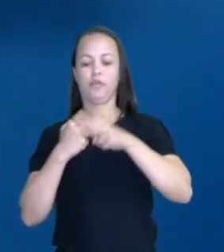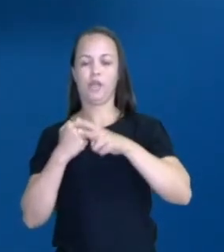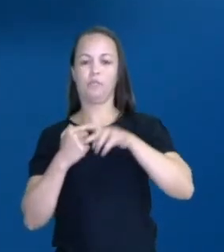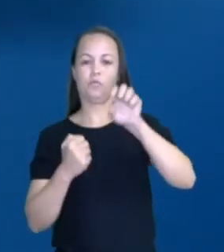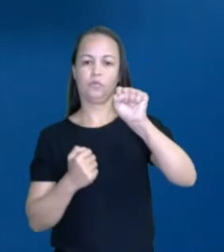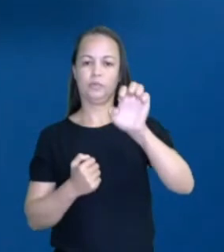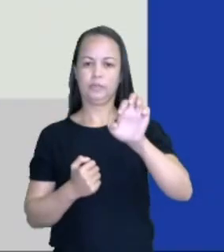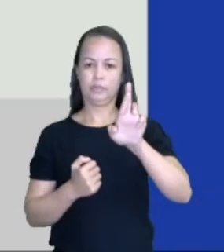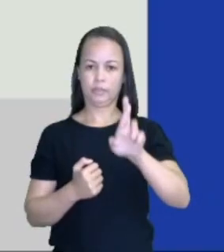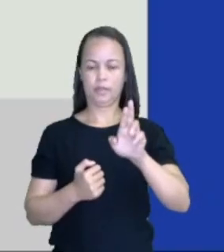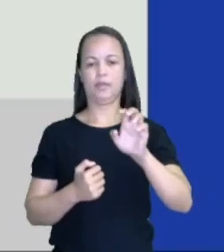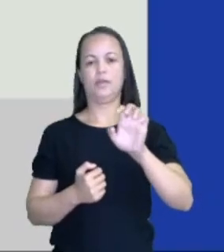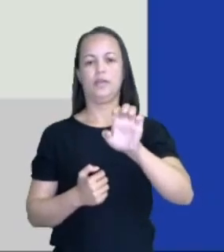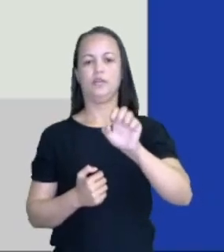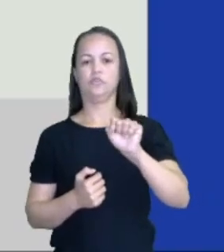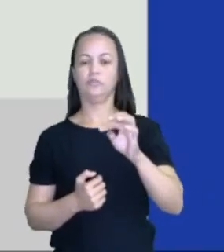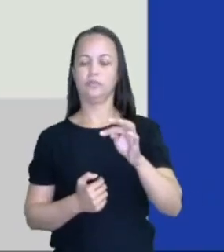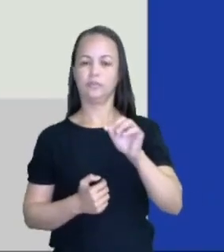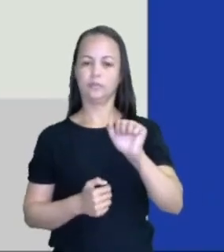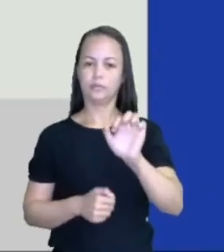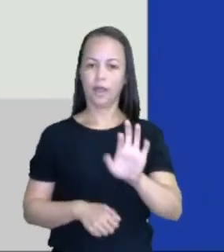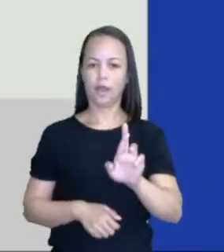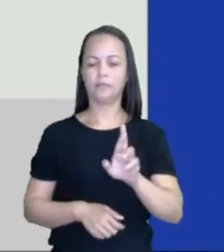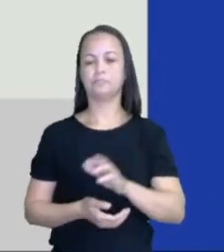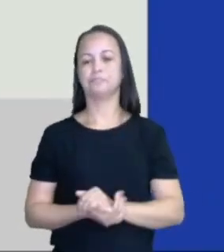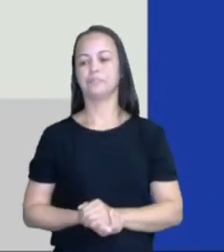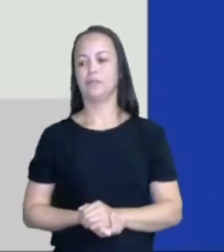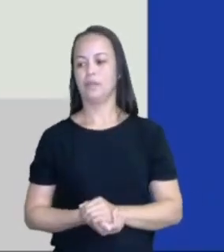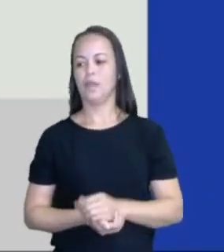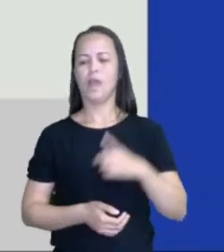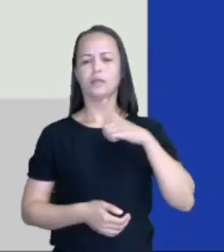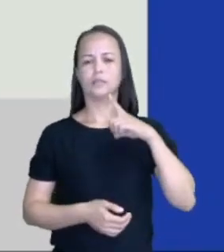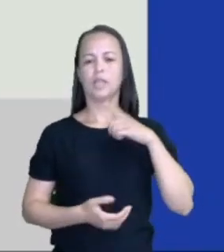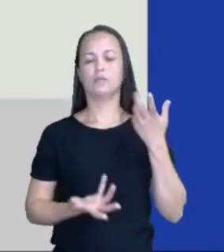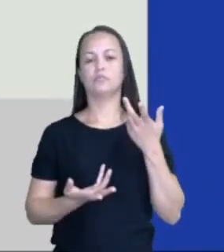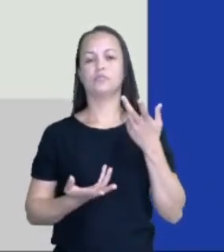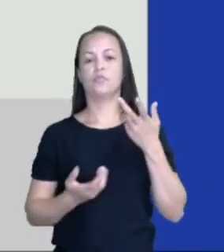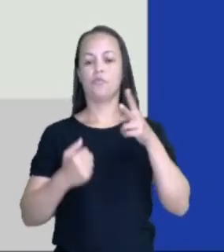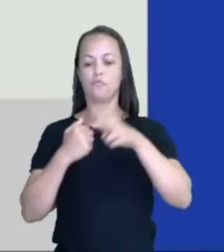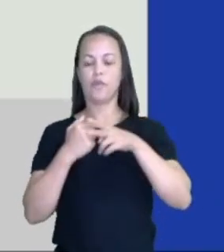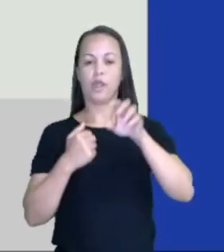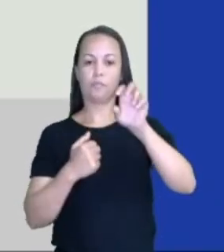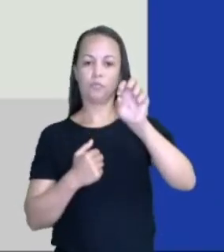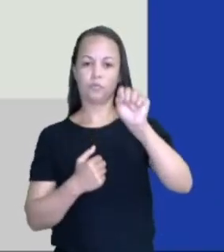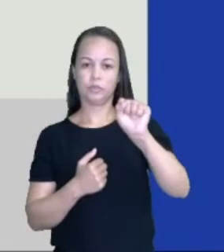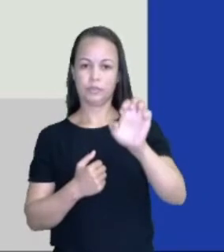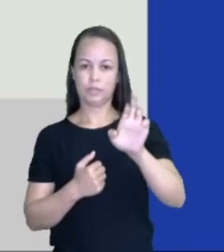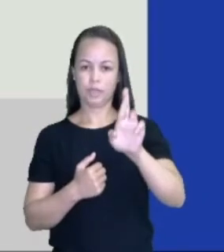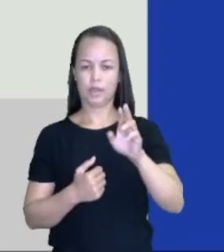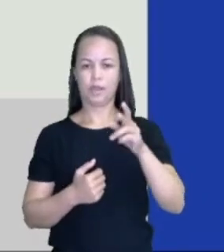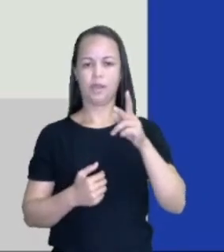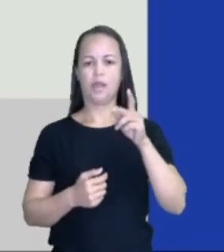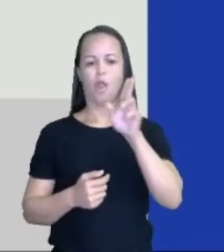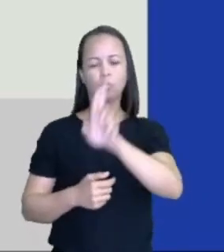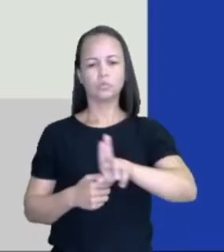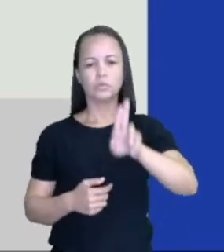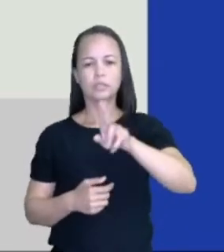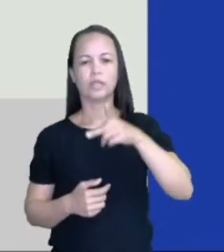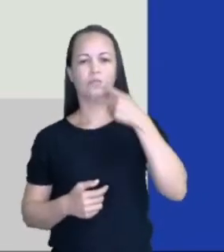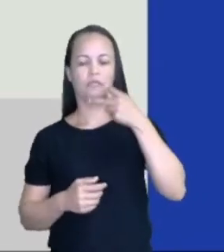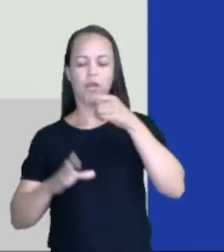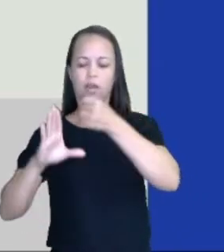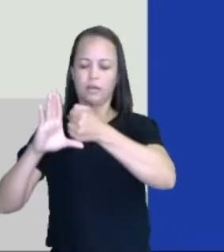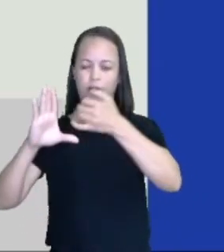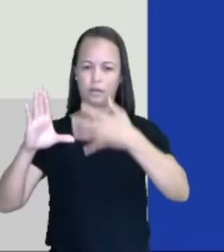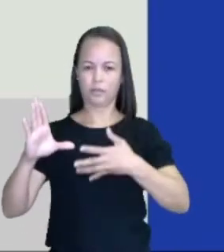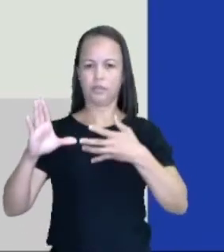estar. A gente tem, que o verbo ser é usado para falar das características